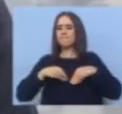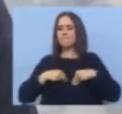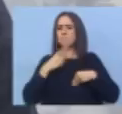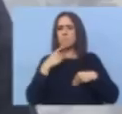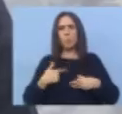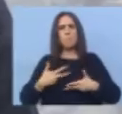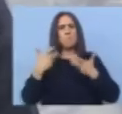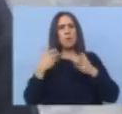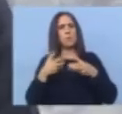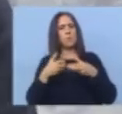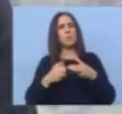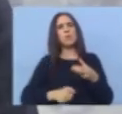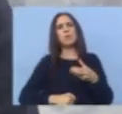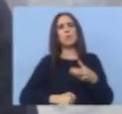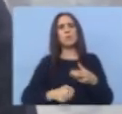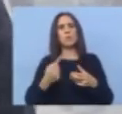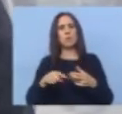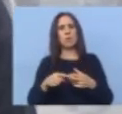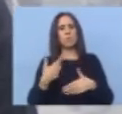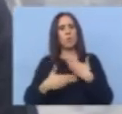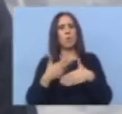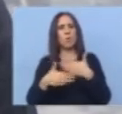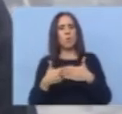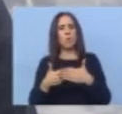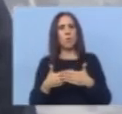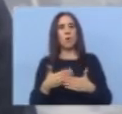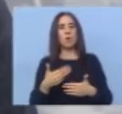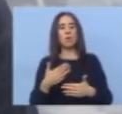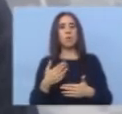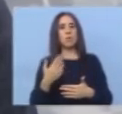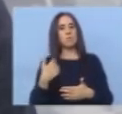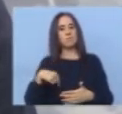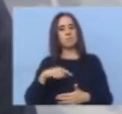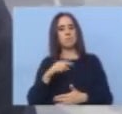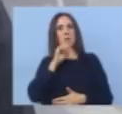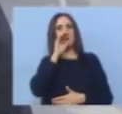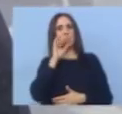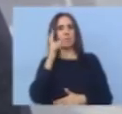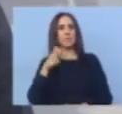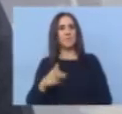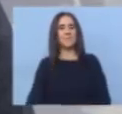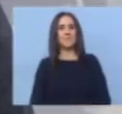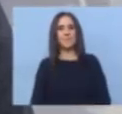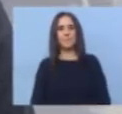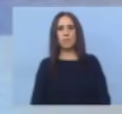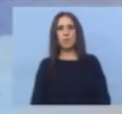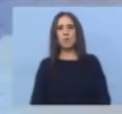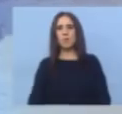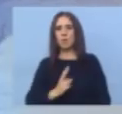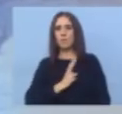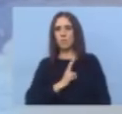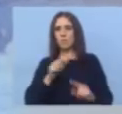quero que haja um núcleo de estudantes católicos. E foram para a frente, e com Deus por trás, acabou por acontecer. Conseguiram espaço na